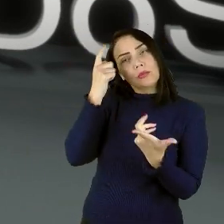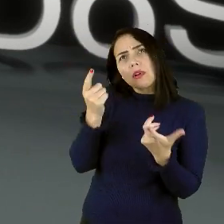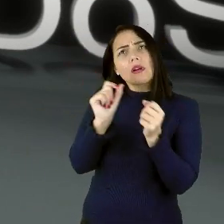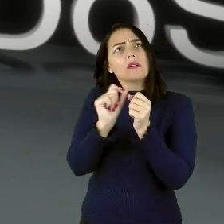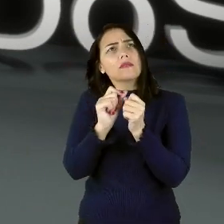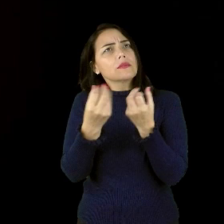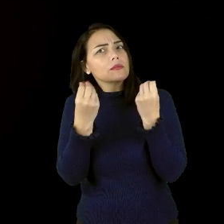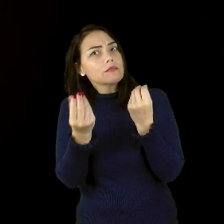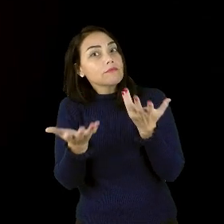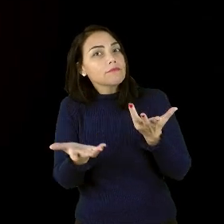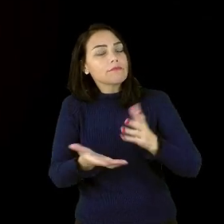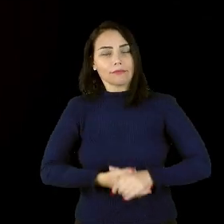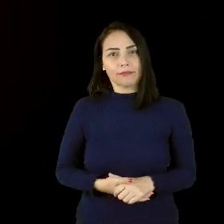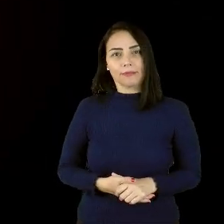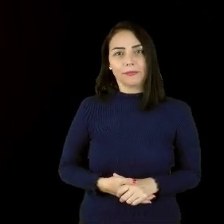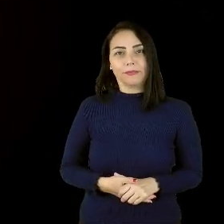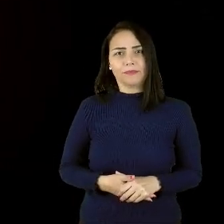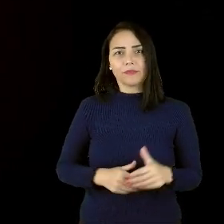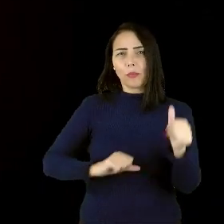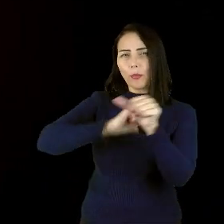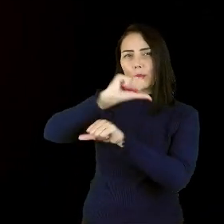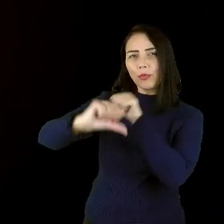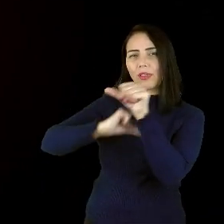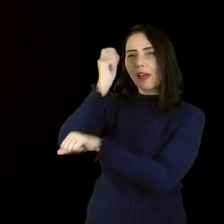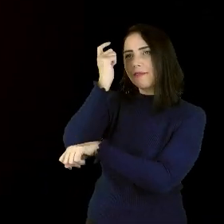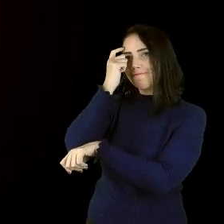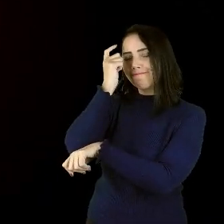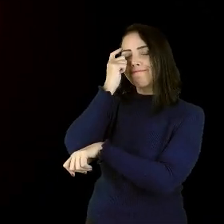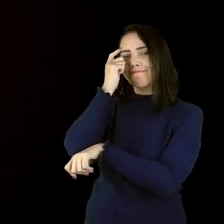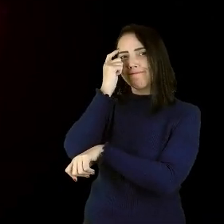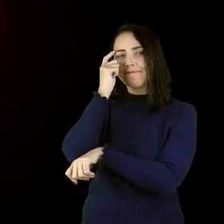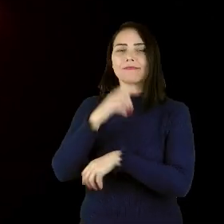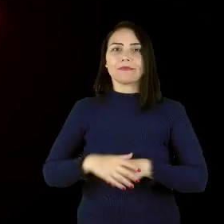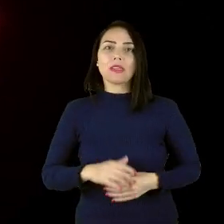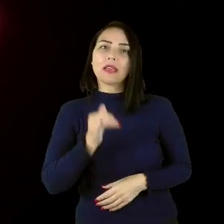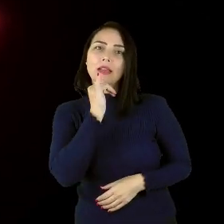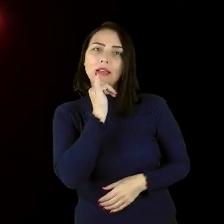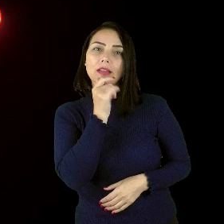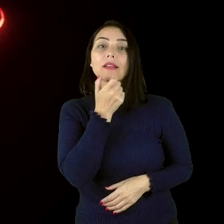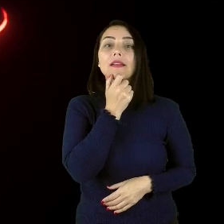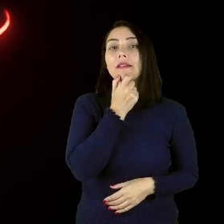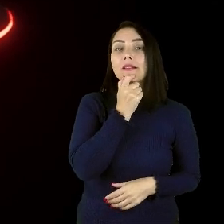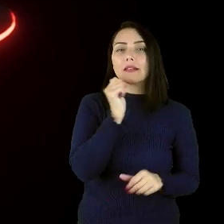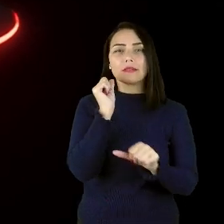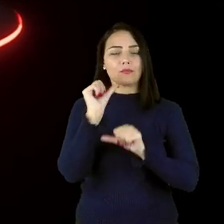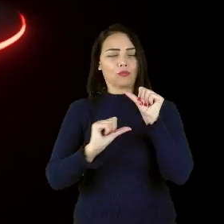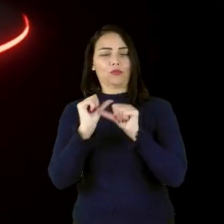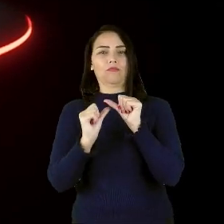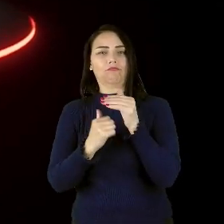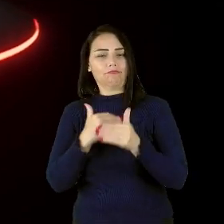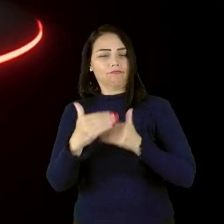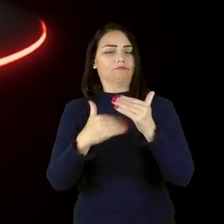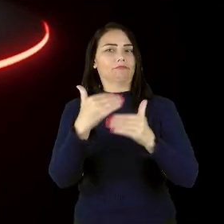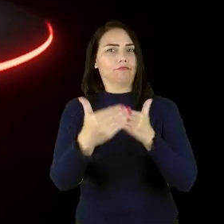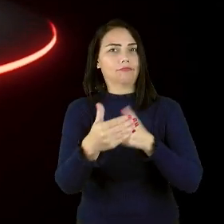podemos fazer a partir disso? Mudar a mentalidade. Os ingleses passaram por esse processo no seu período de